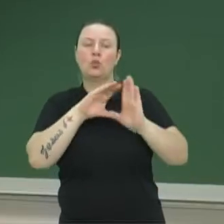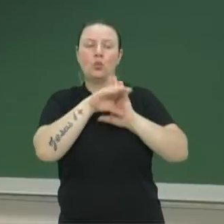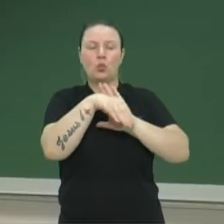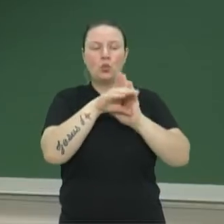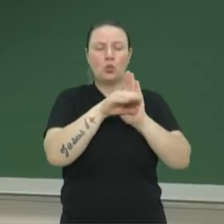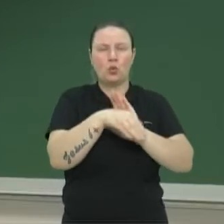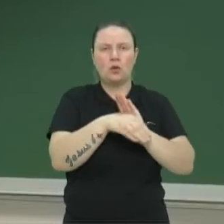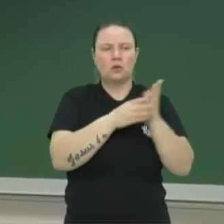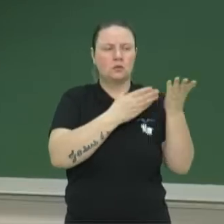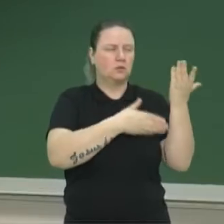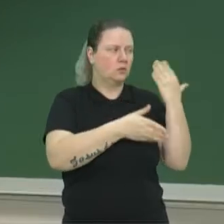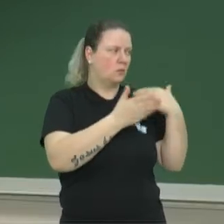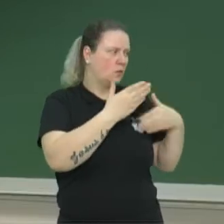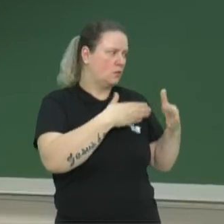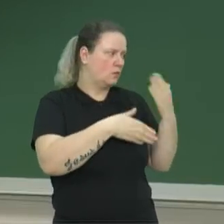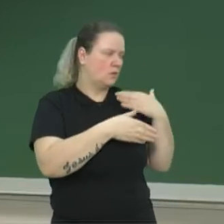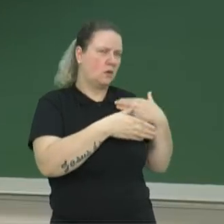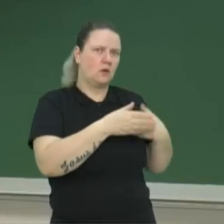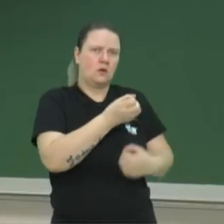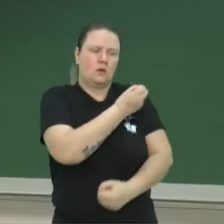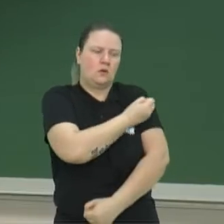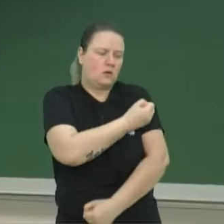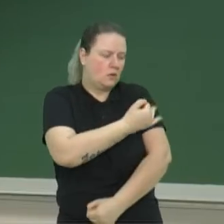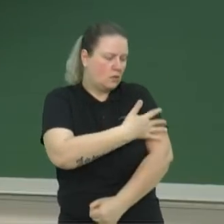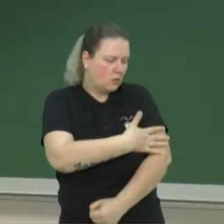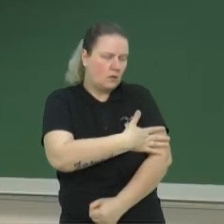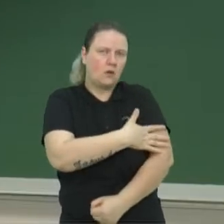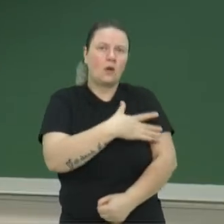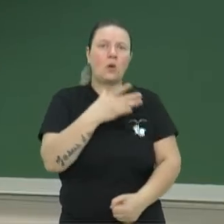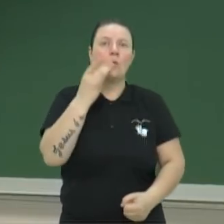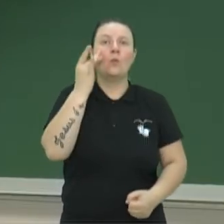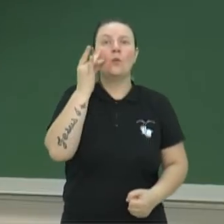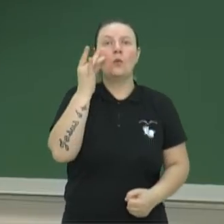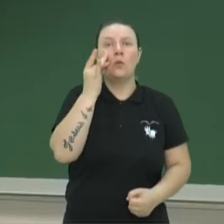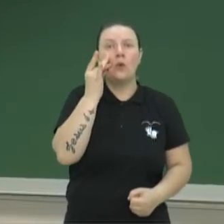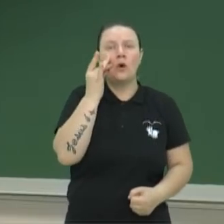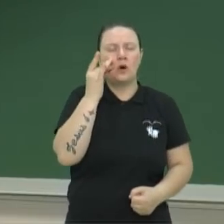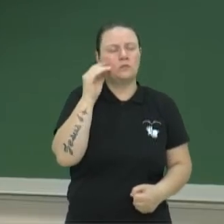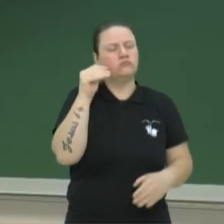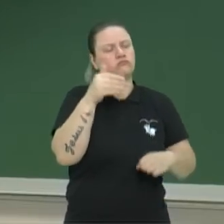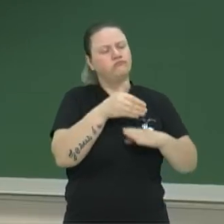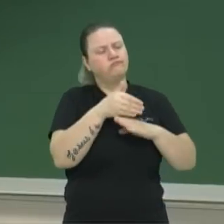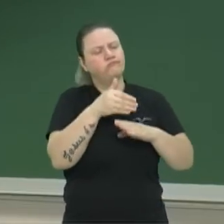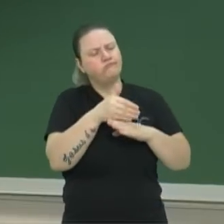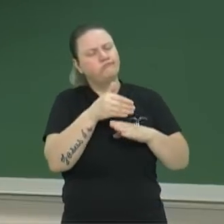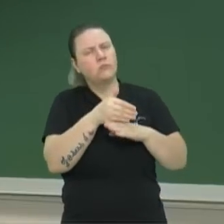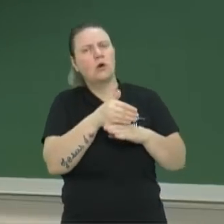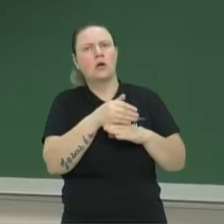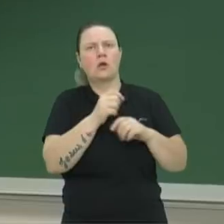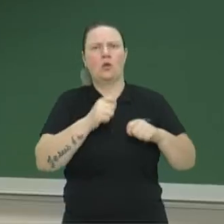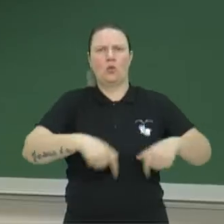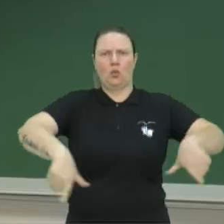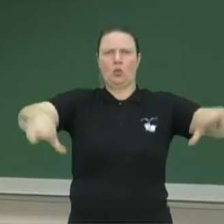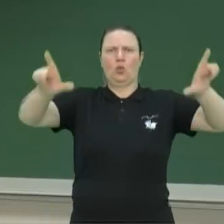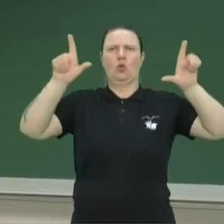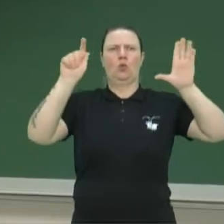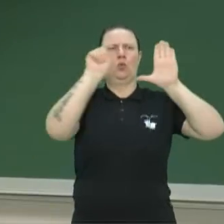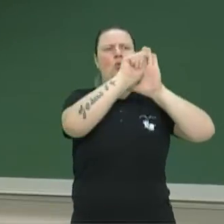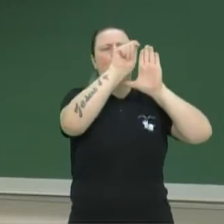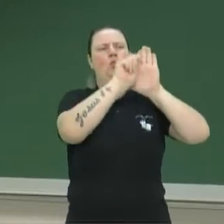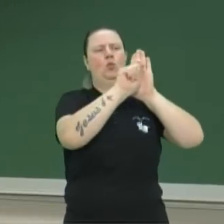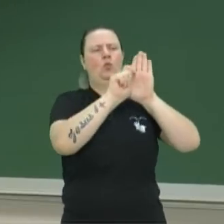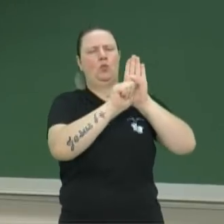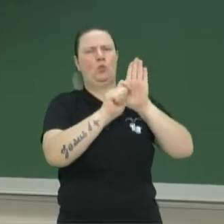na escola, quando a gente está presencialmente, os professores de língua portuguesa enchem o quadro lá com um monte de explicação, não é